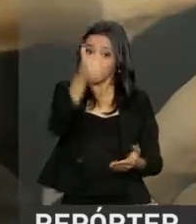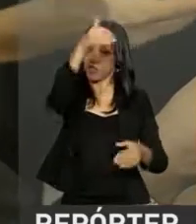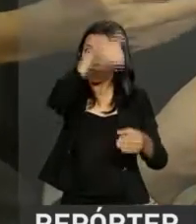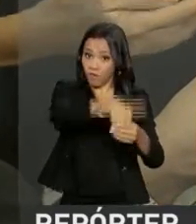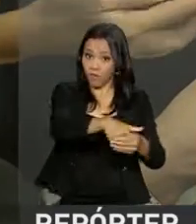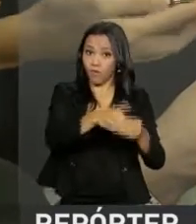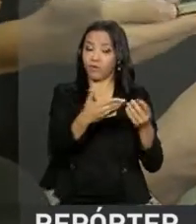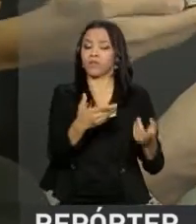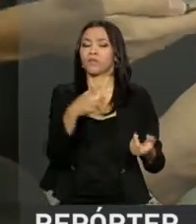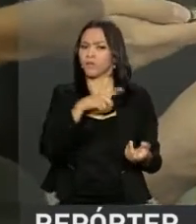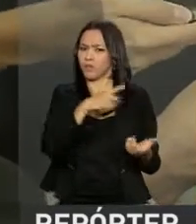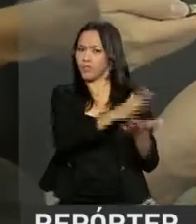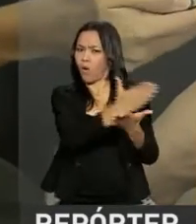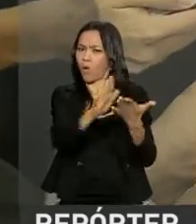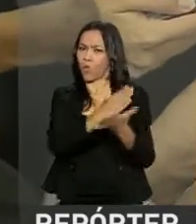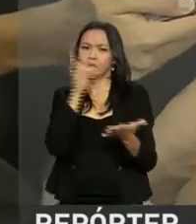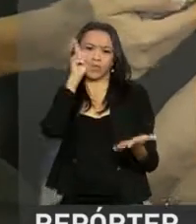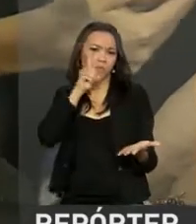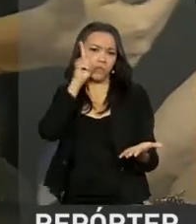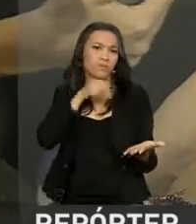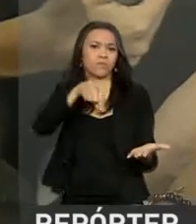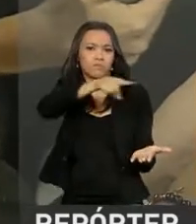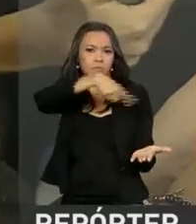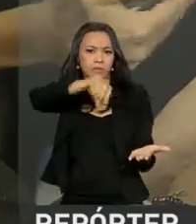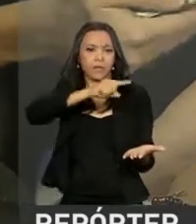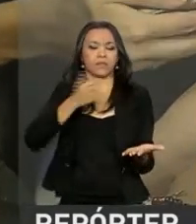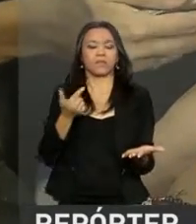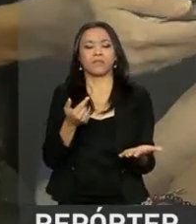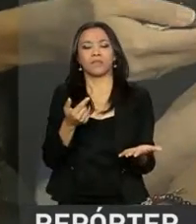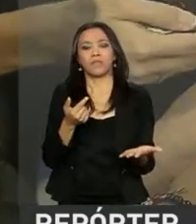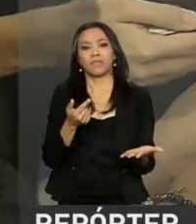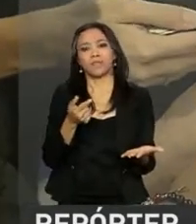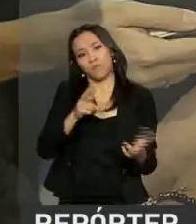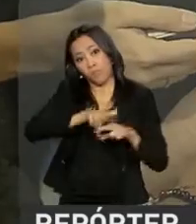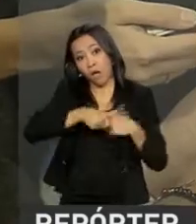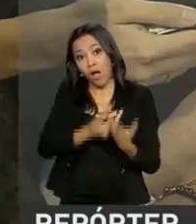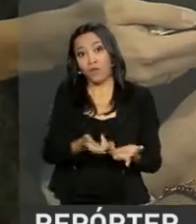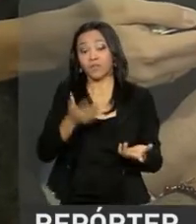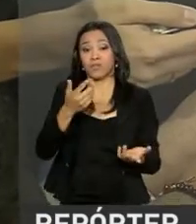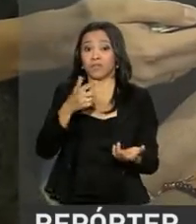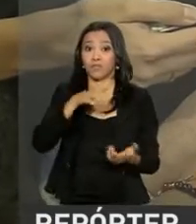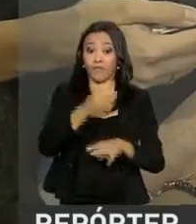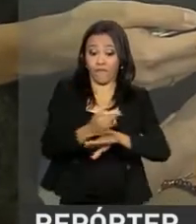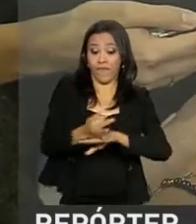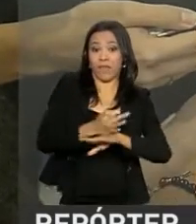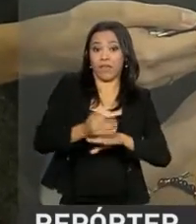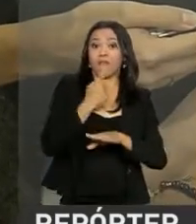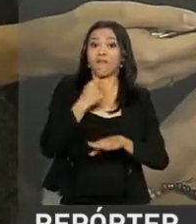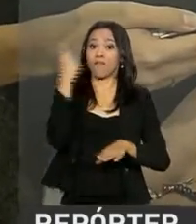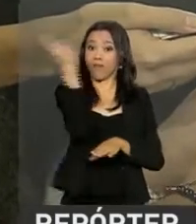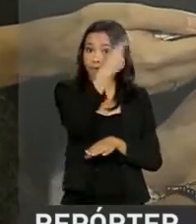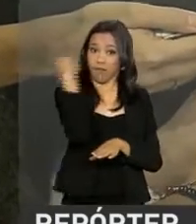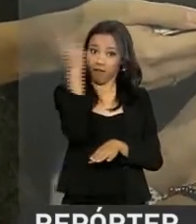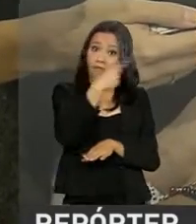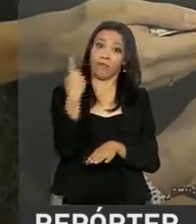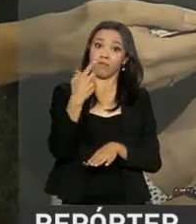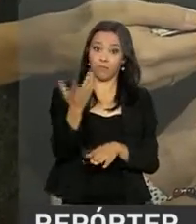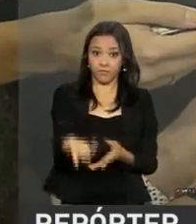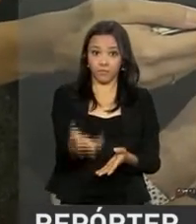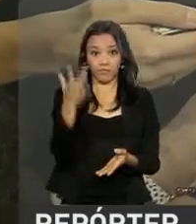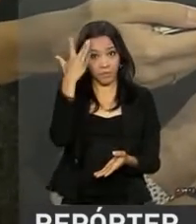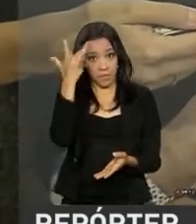Nós tivemos aí alguns parlamentares que já tinham, até por conta do feriado, no meio da semana, já tinham compromissos